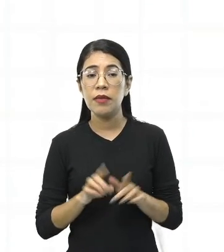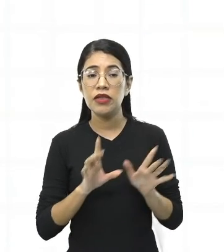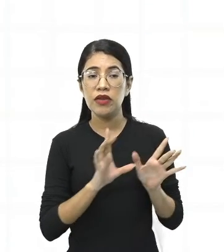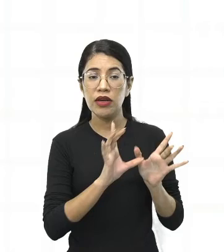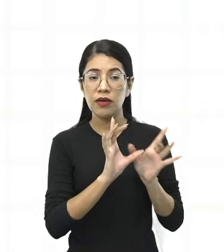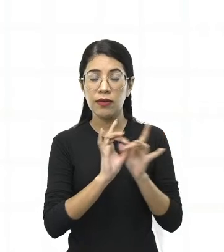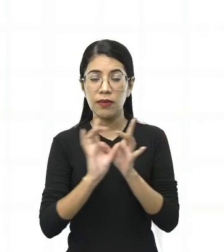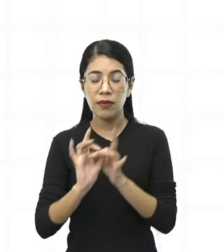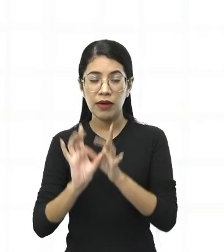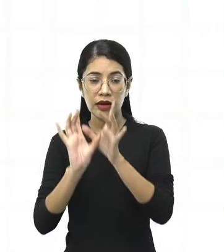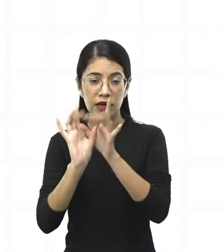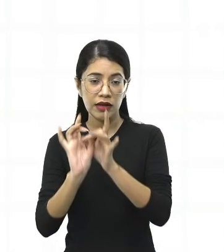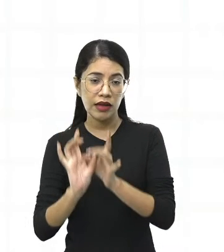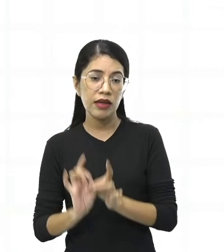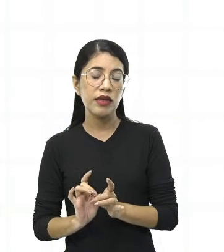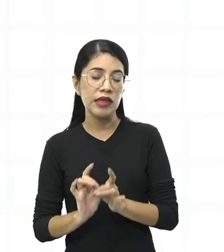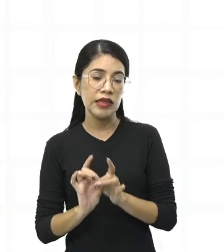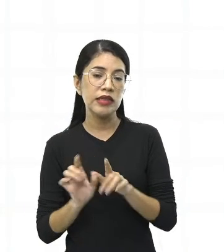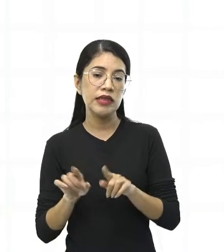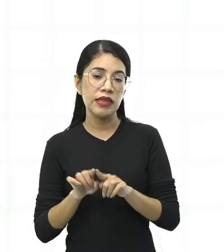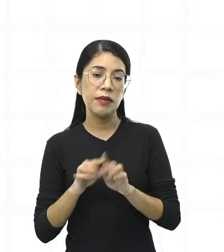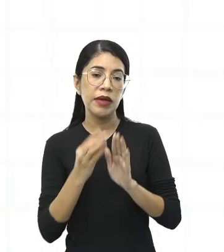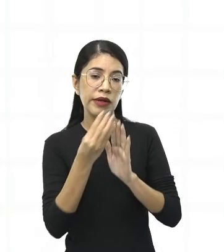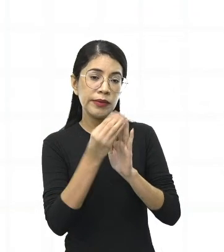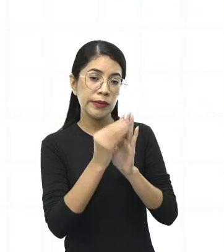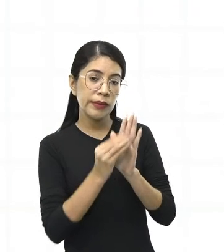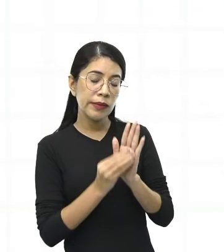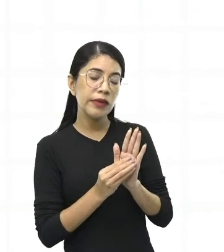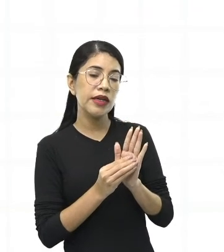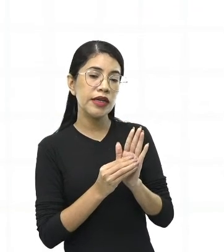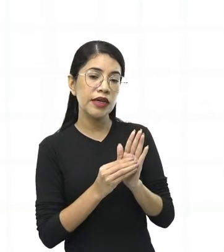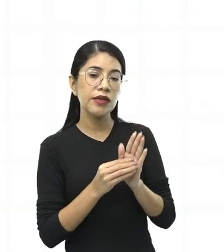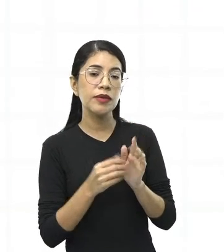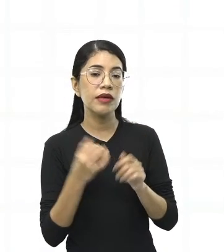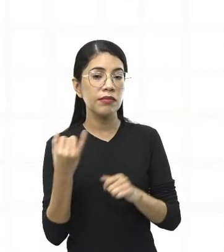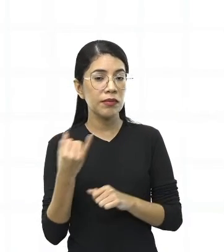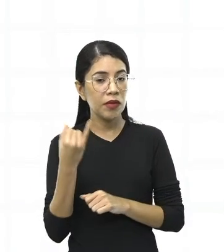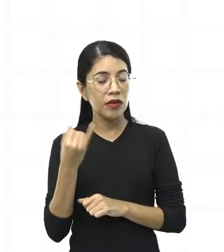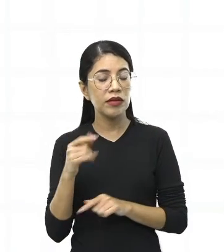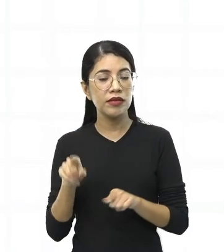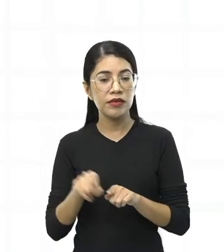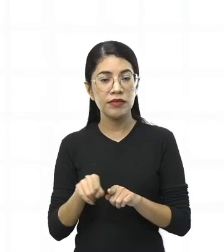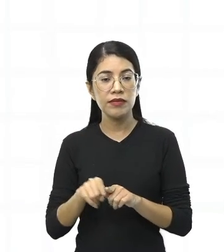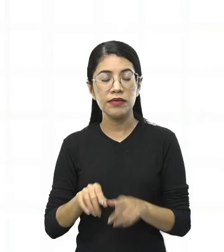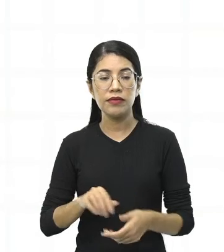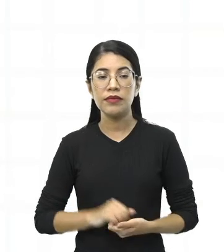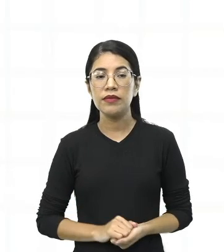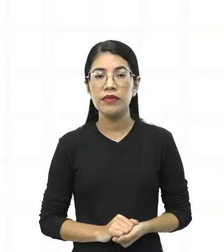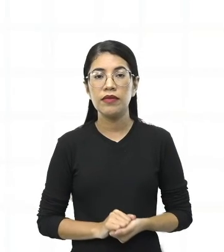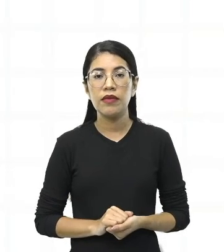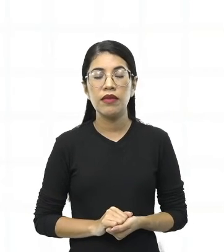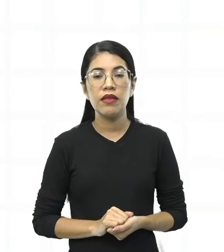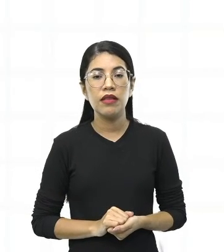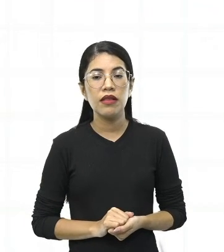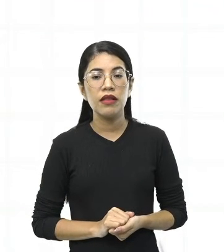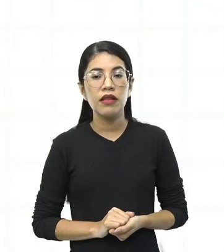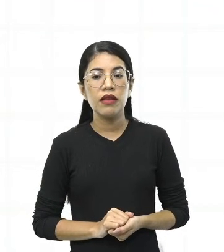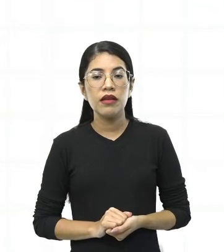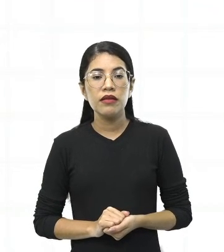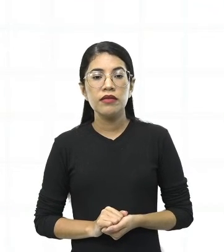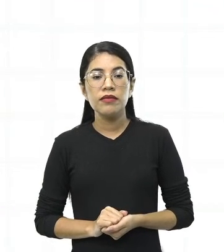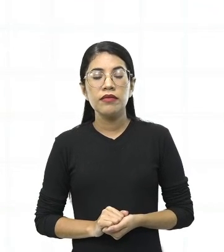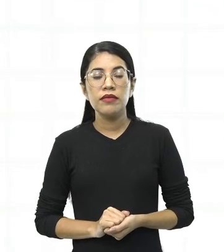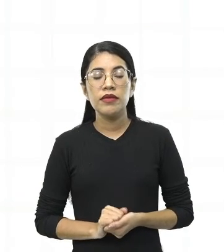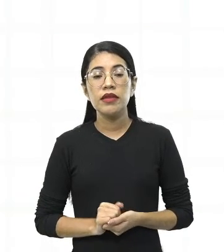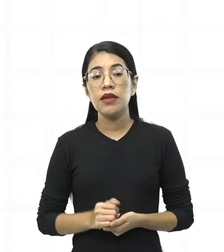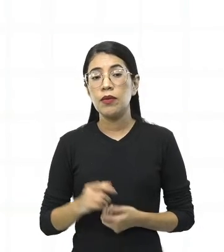da coesão que estão presentes também nesse texto, que são super importantes. Então, quando o